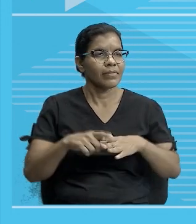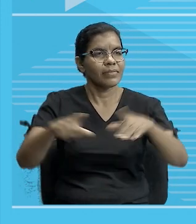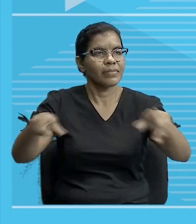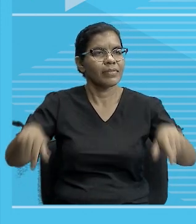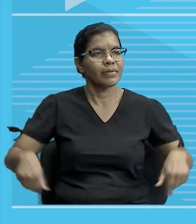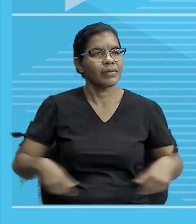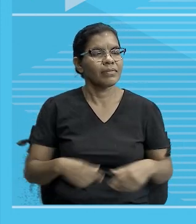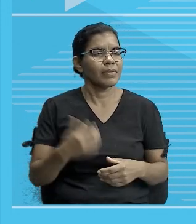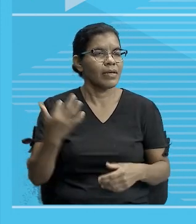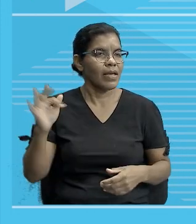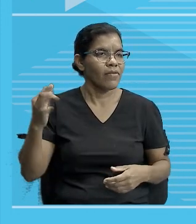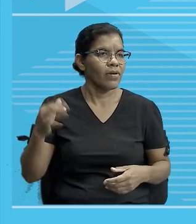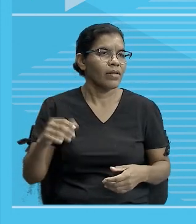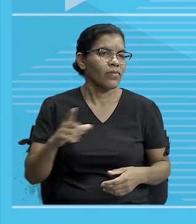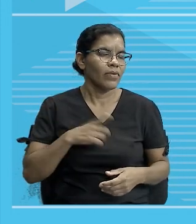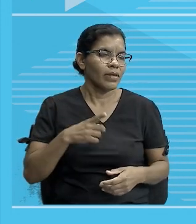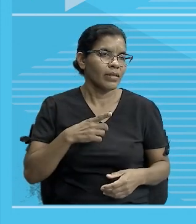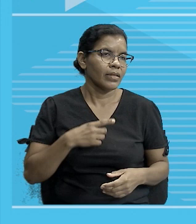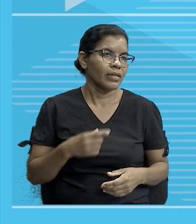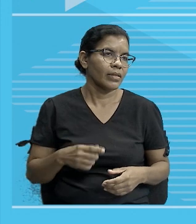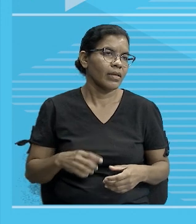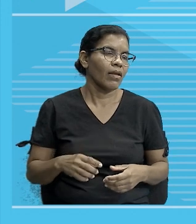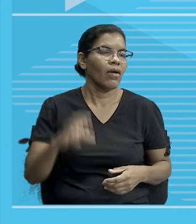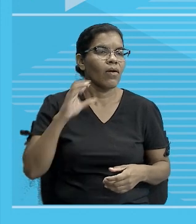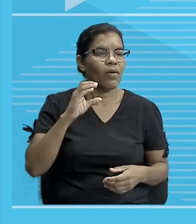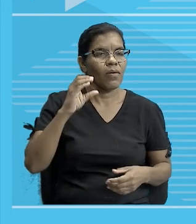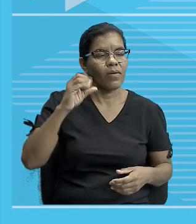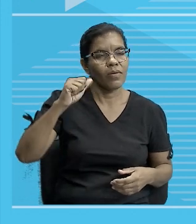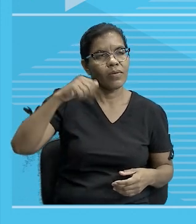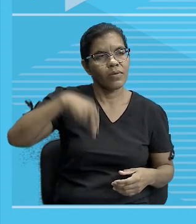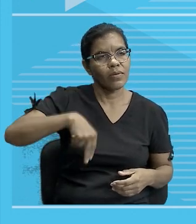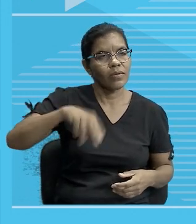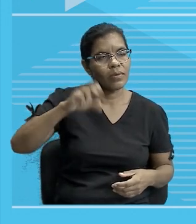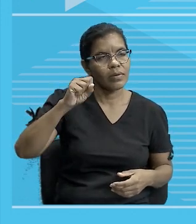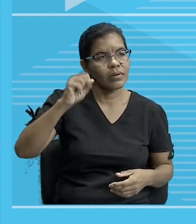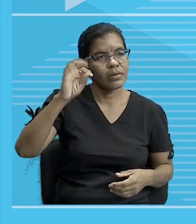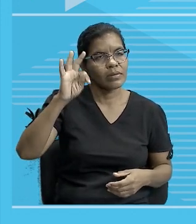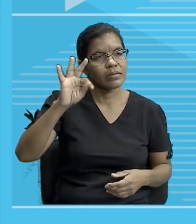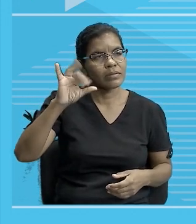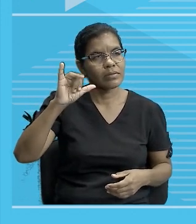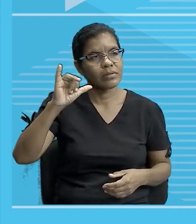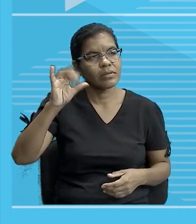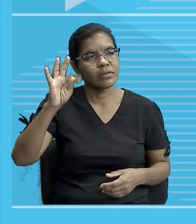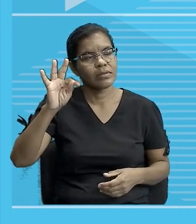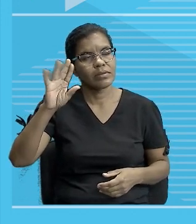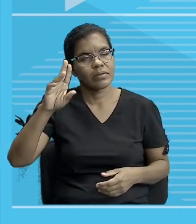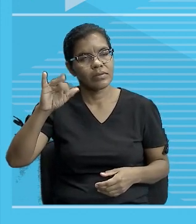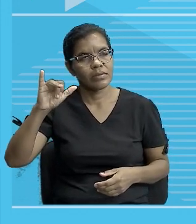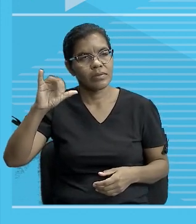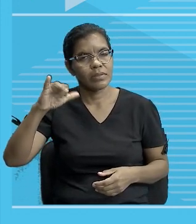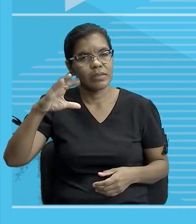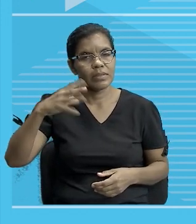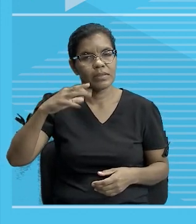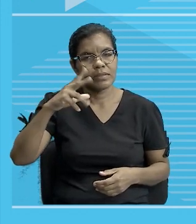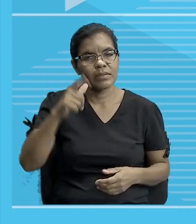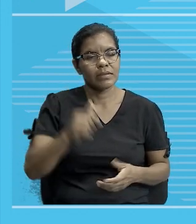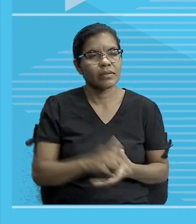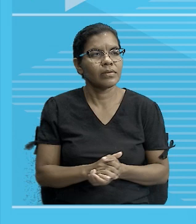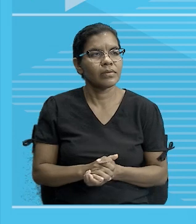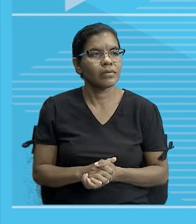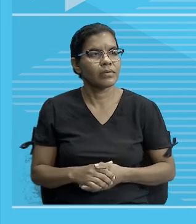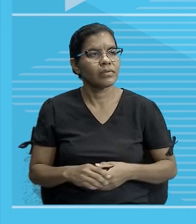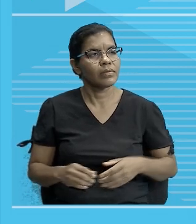Constituinte, a França vai ter uma Constituição. Rapaz! Aí o povo em Paris, quando soube disso tudo,